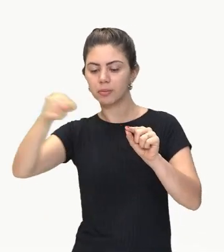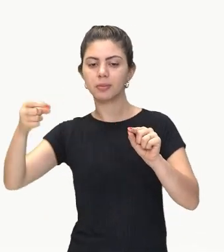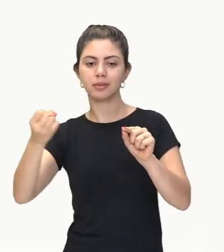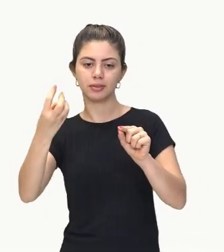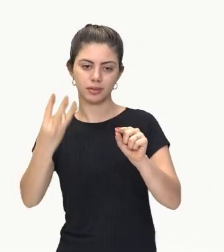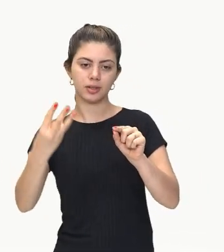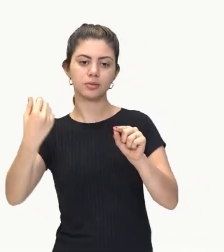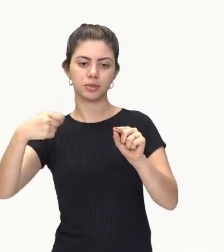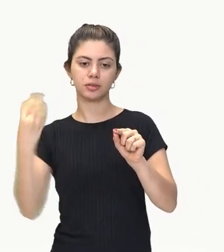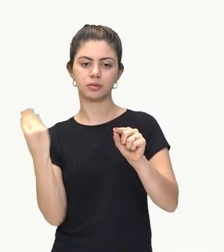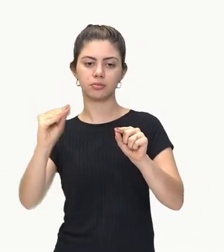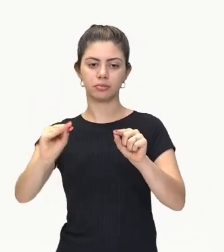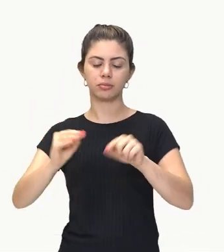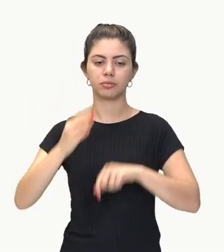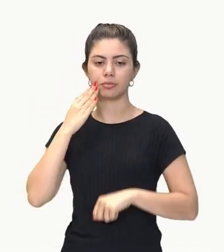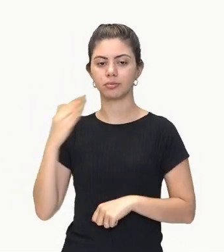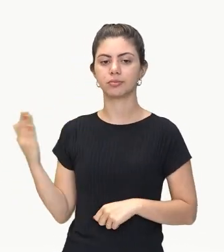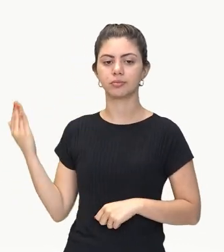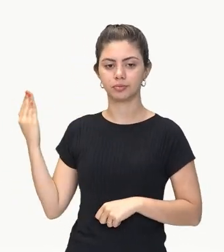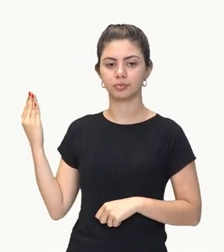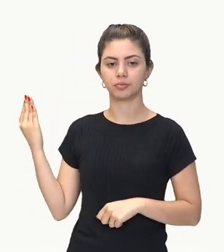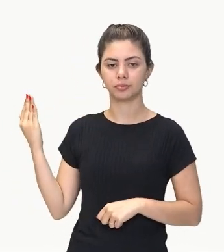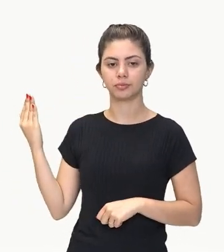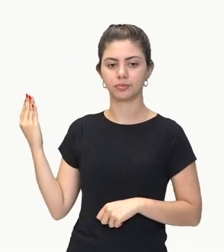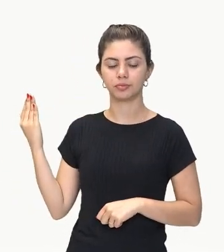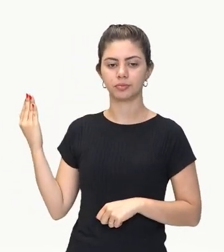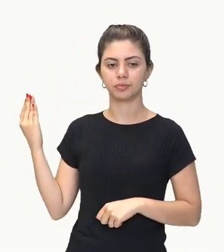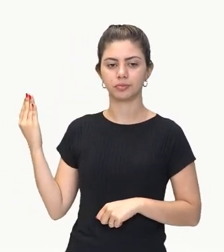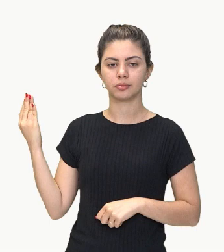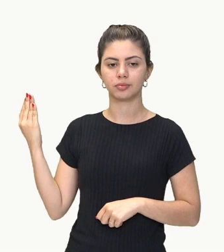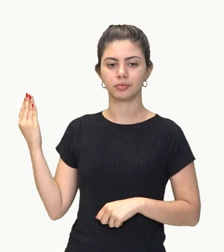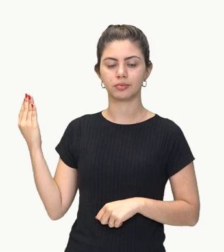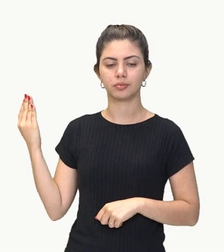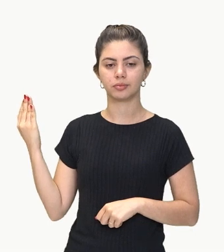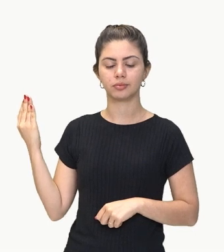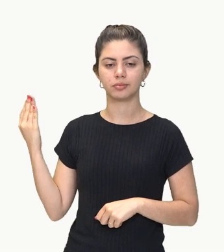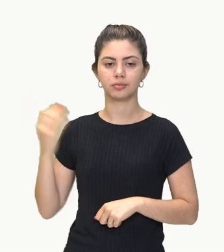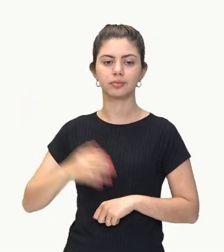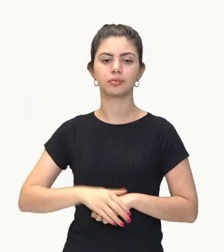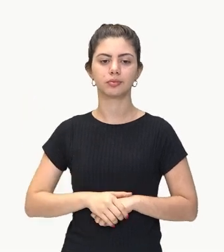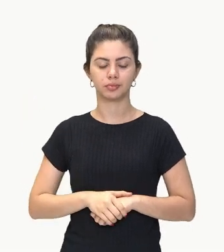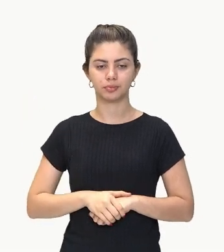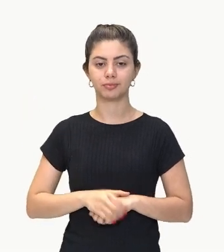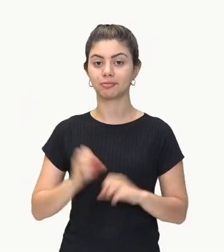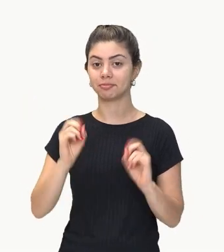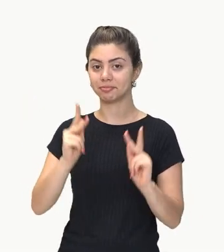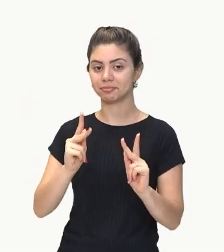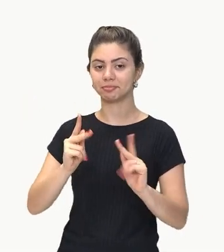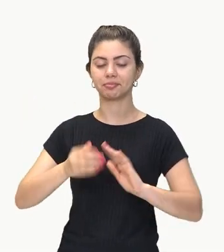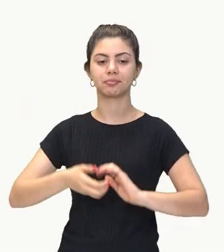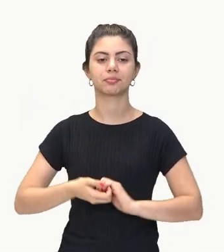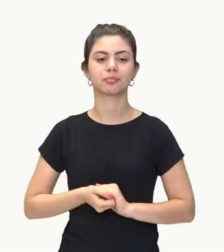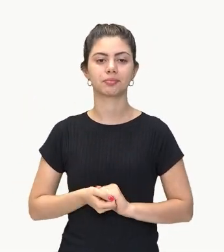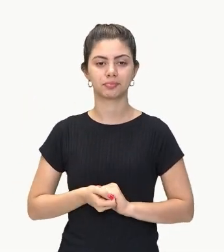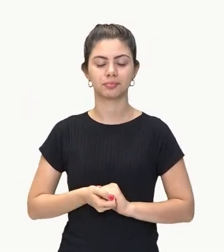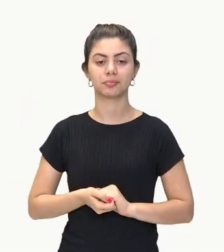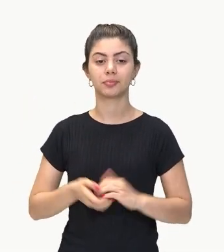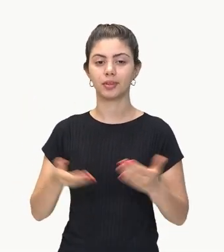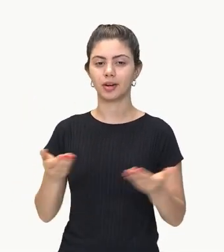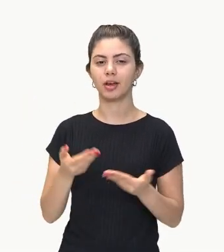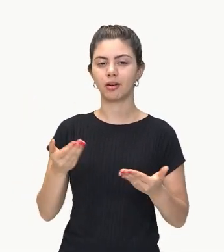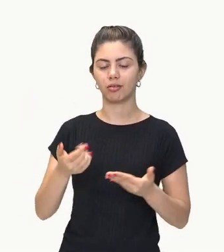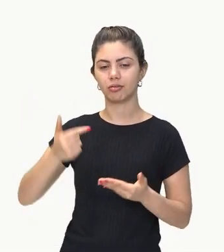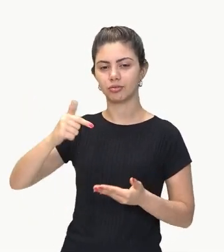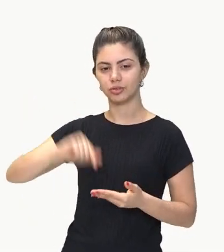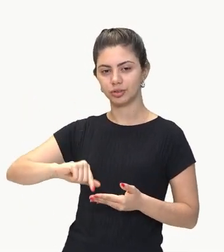aqui, ó. 3, e aí a gente coloca a vírgula. Ok? Então, vamos lá, vamos recapitular